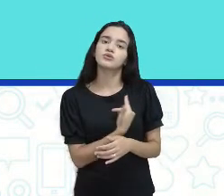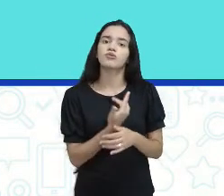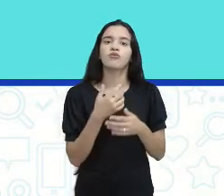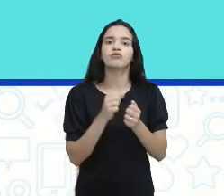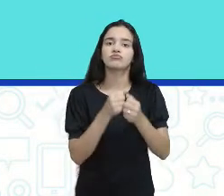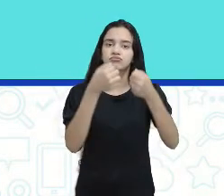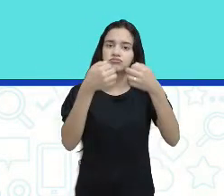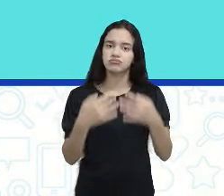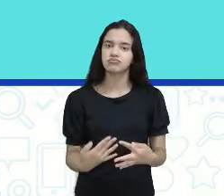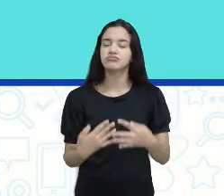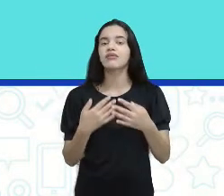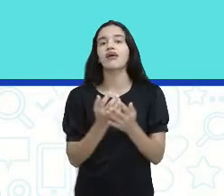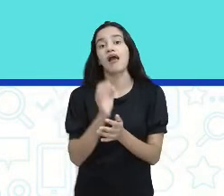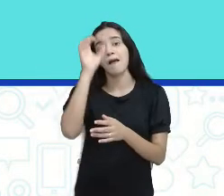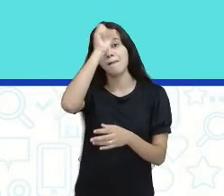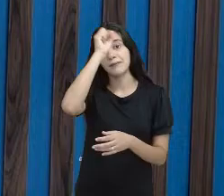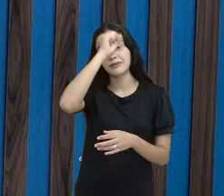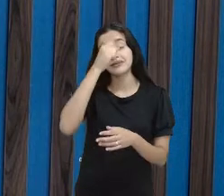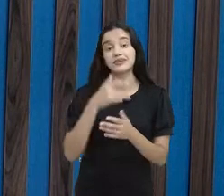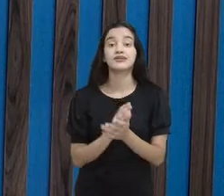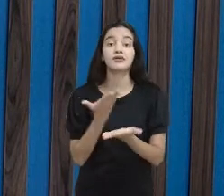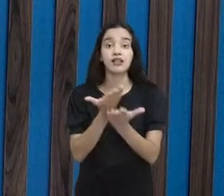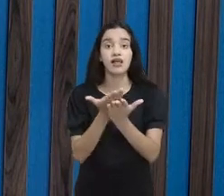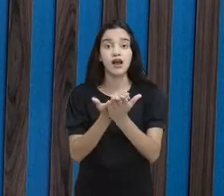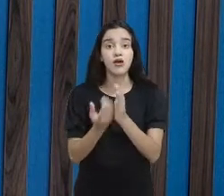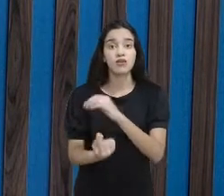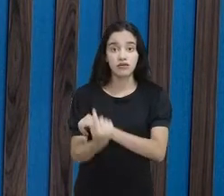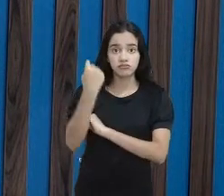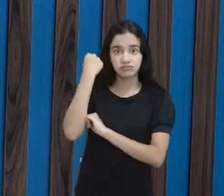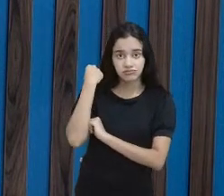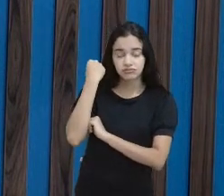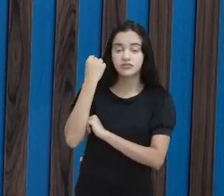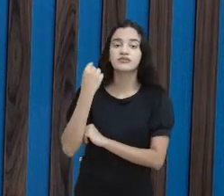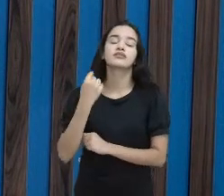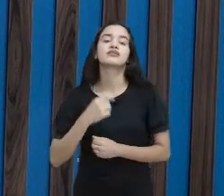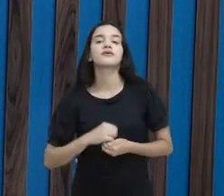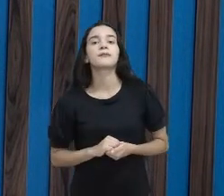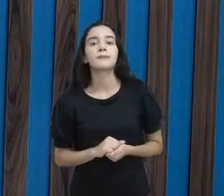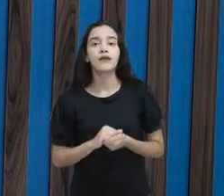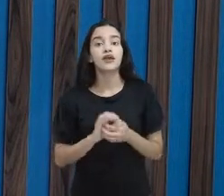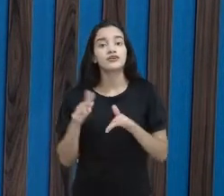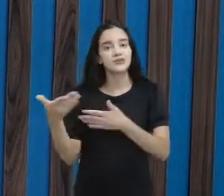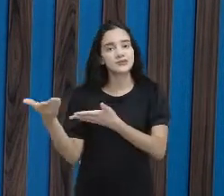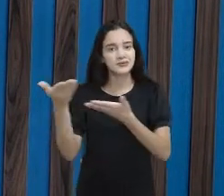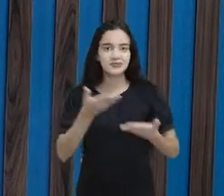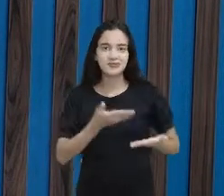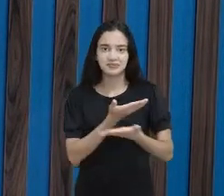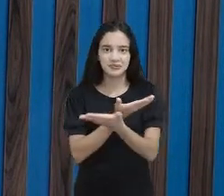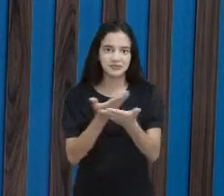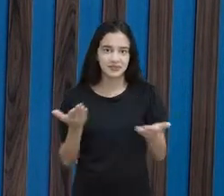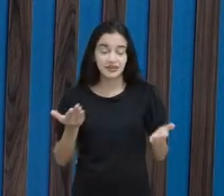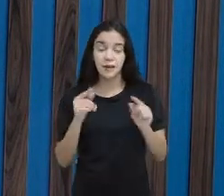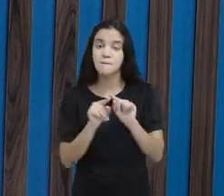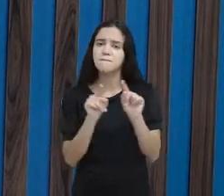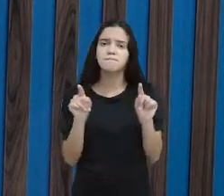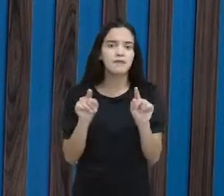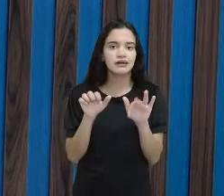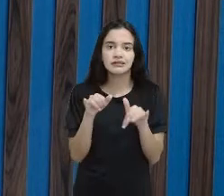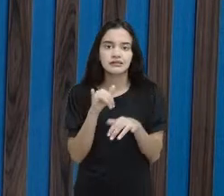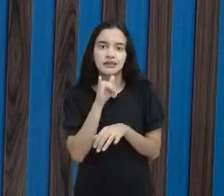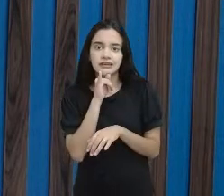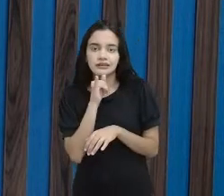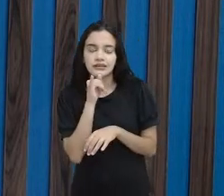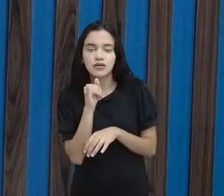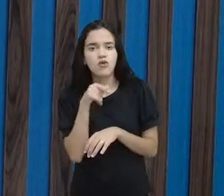falou na aula anterior. Então, fica aí esse convite para vocês. Mas, se de repente,